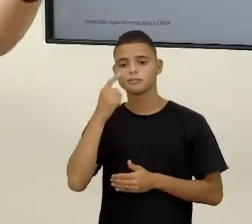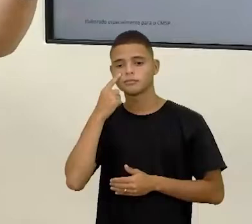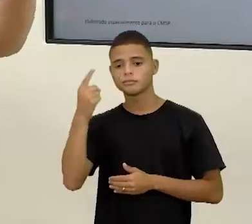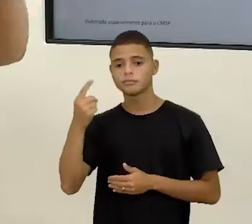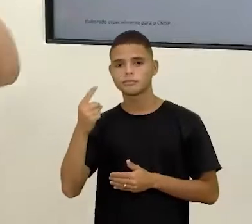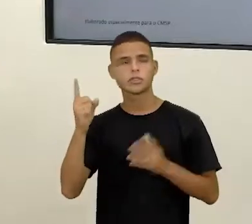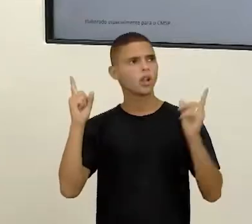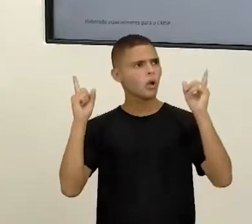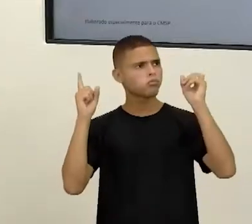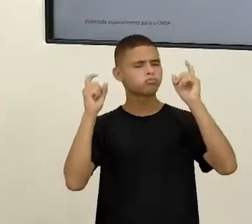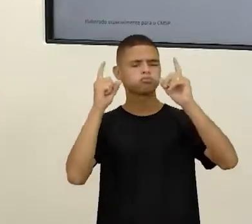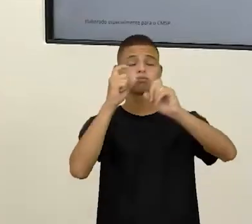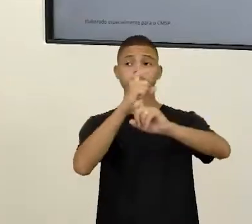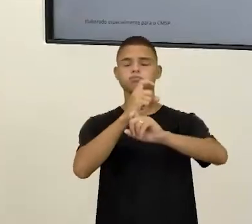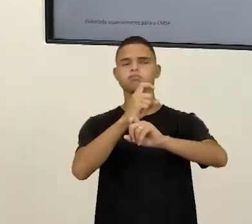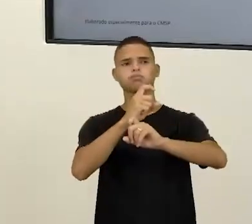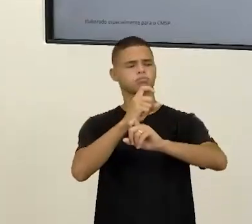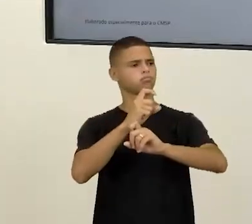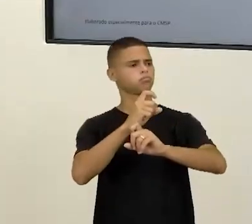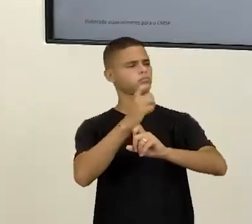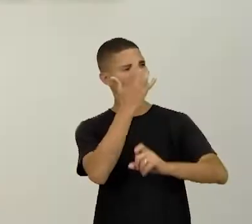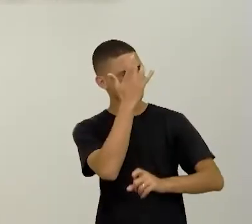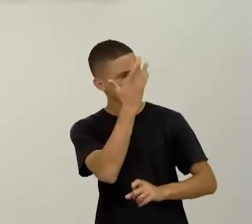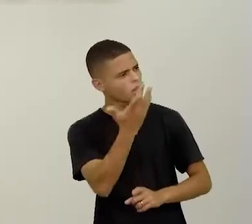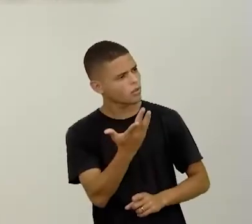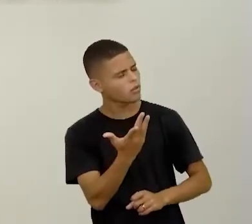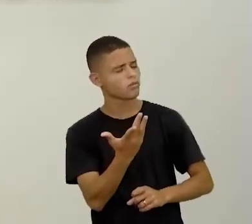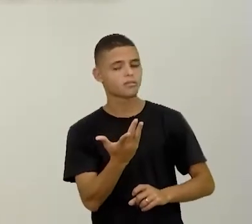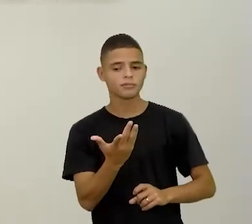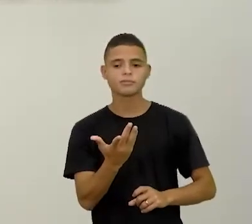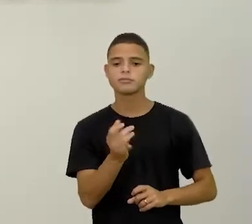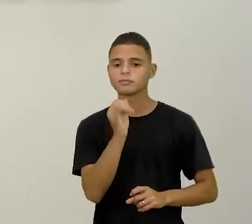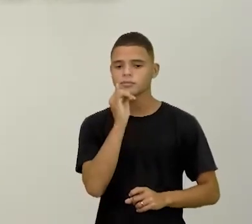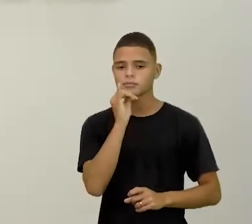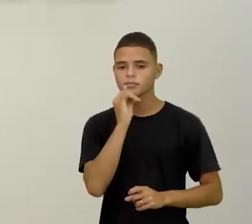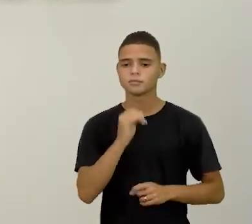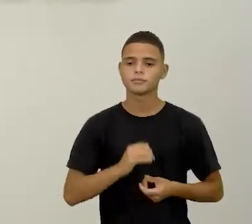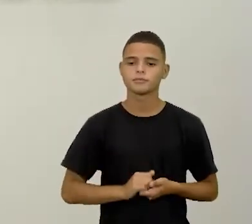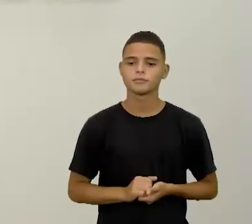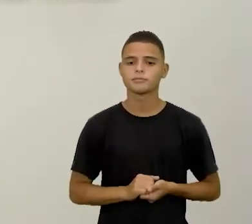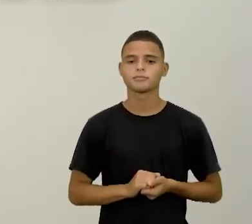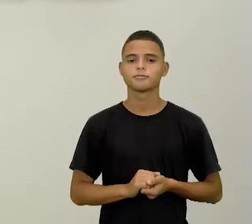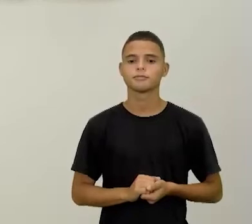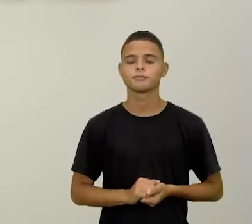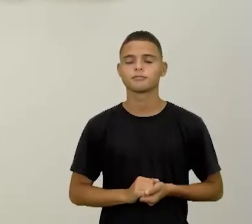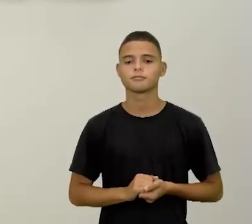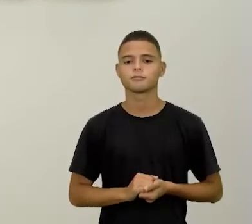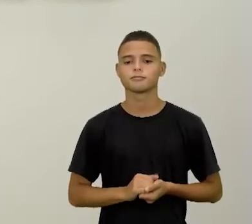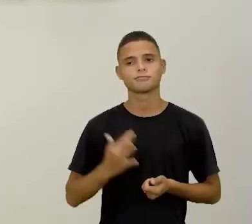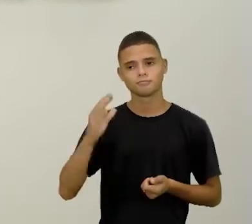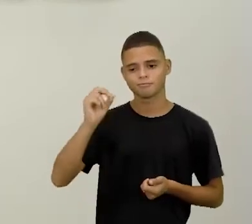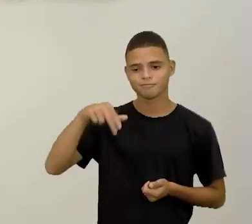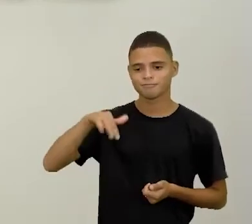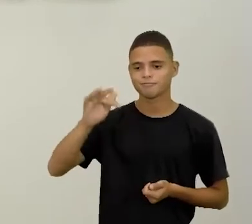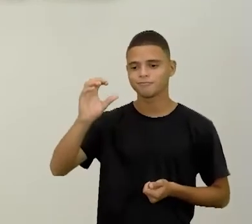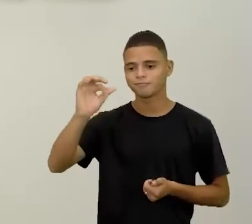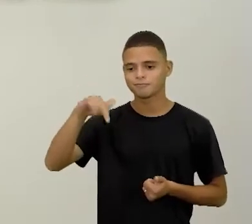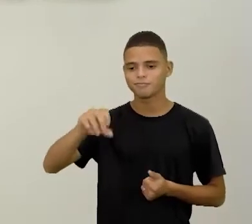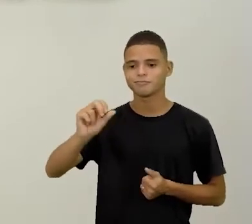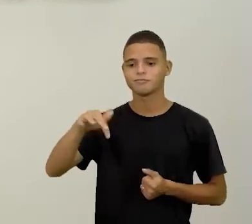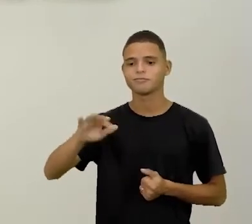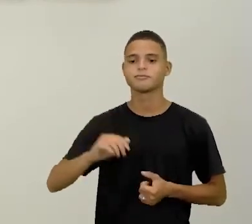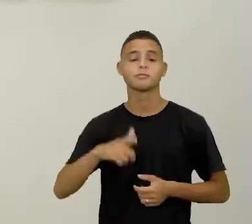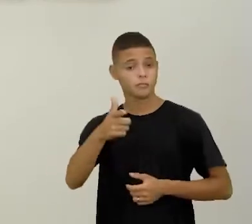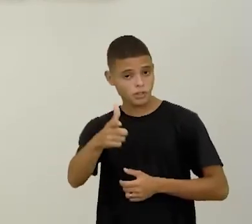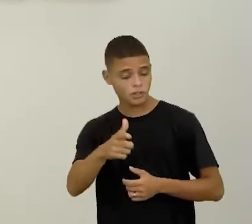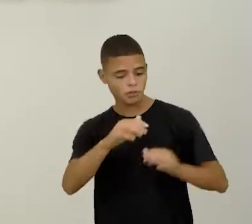achava que era absurdo é algo super simples, né? É tipo, se você for quebrando, é o FON, entendeu? Se você for